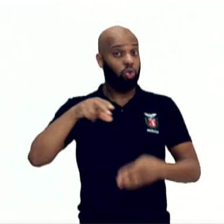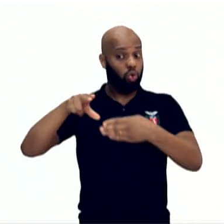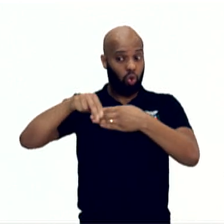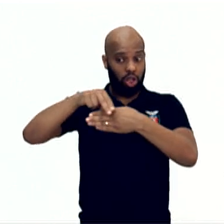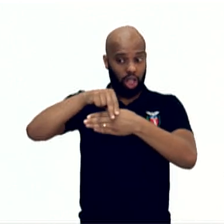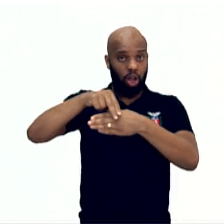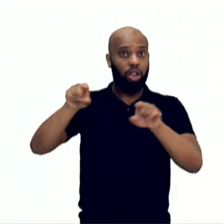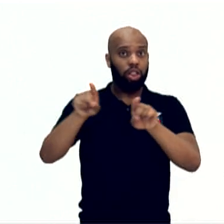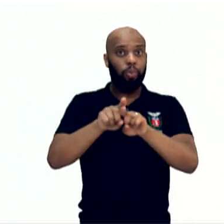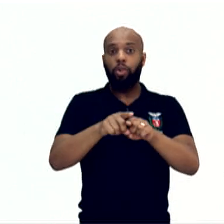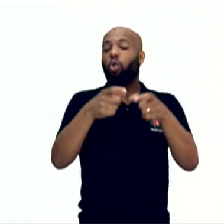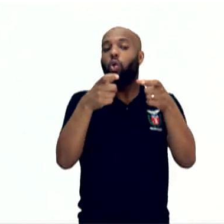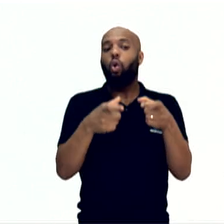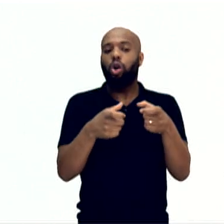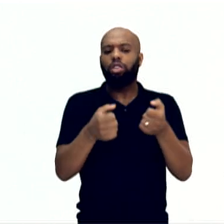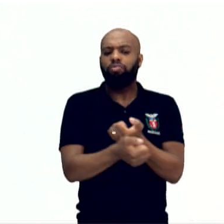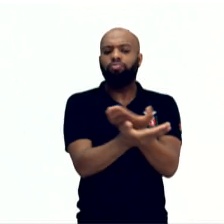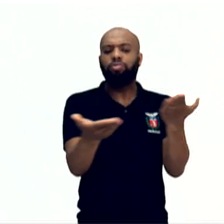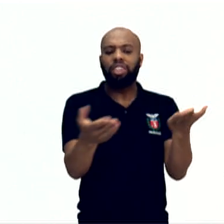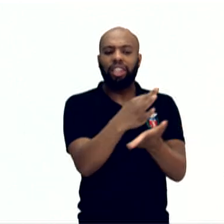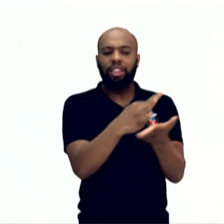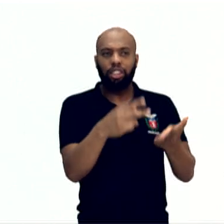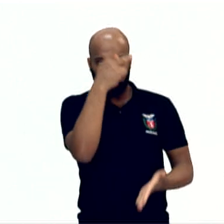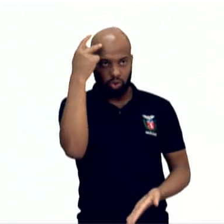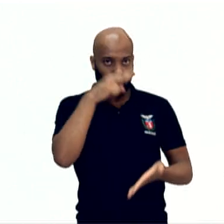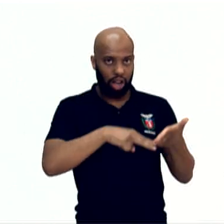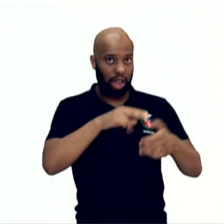onde o texto vai circular? Mais um tempinho.